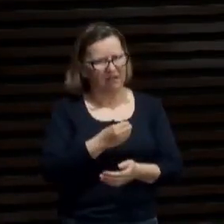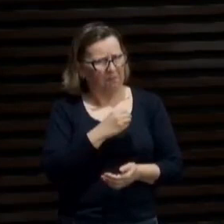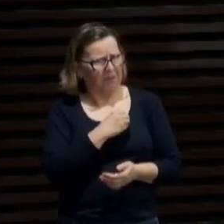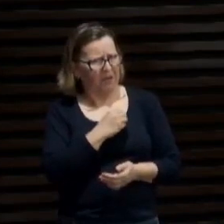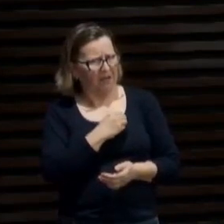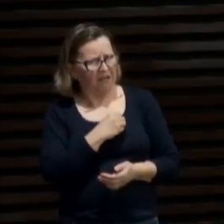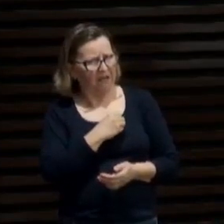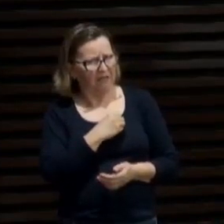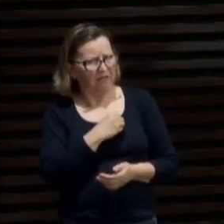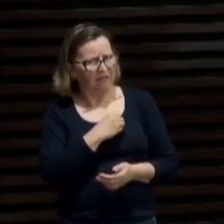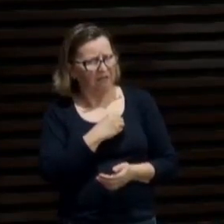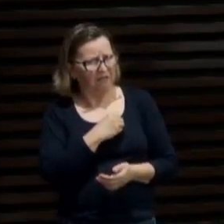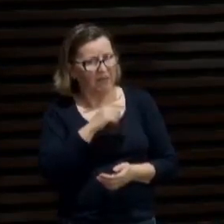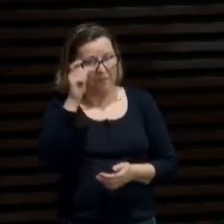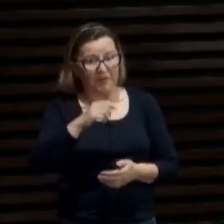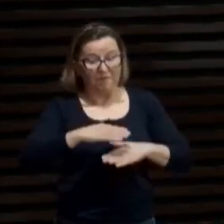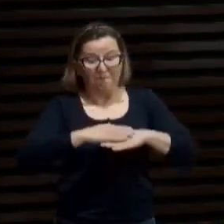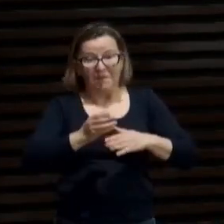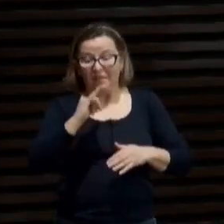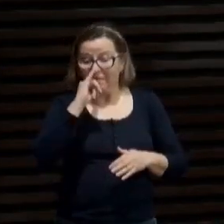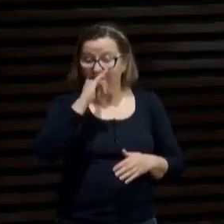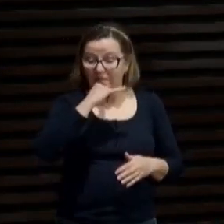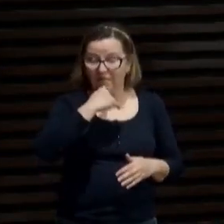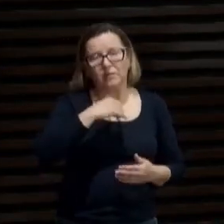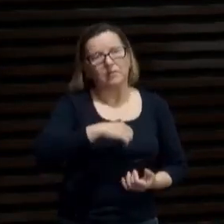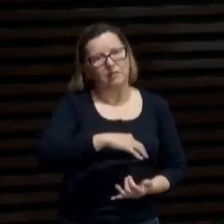triste, mas ele é a pessoa mais triste do mundo.